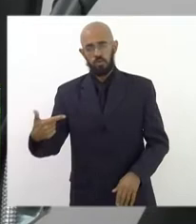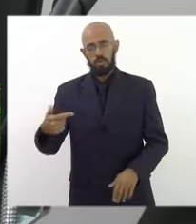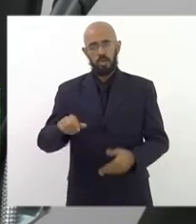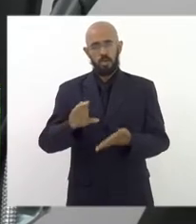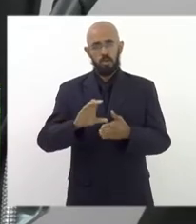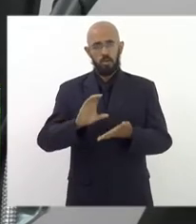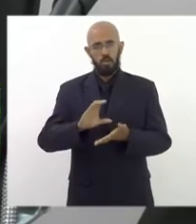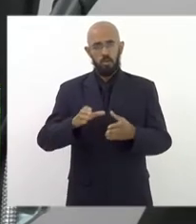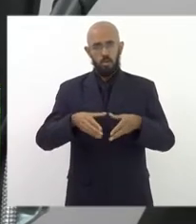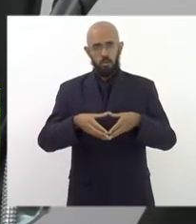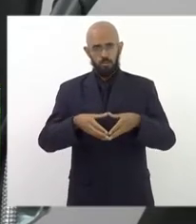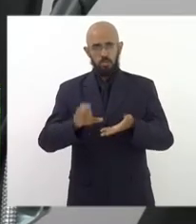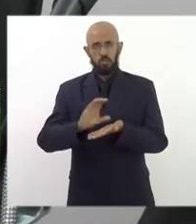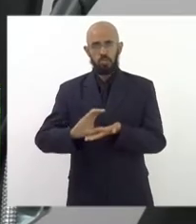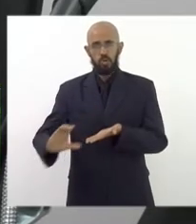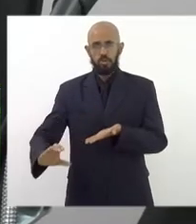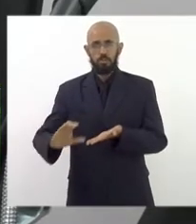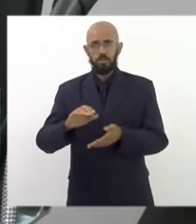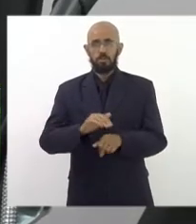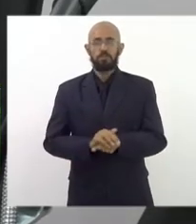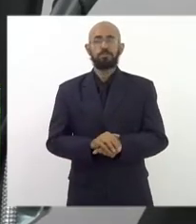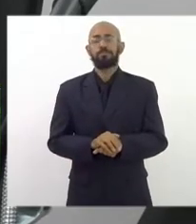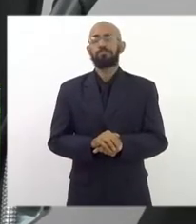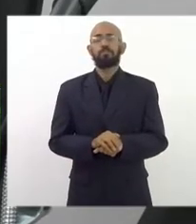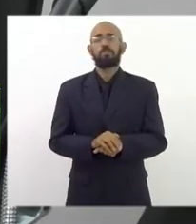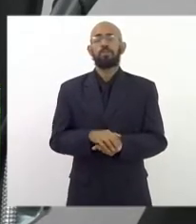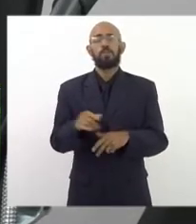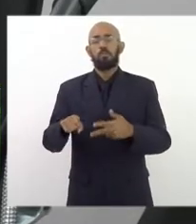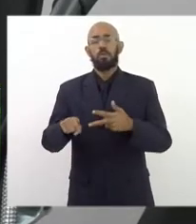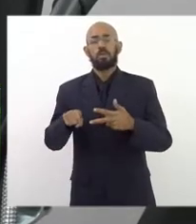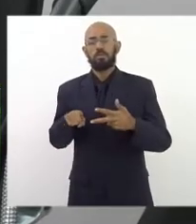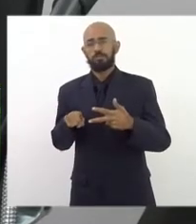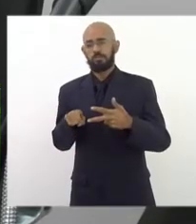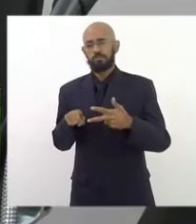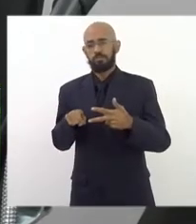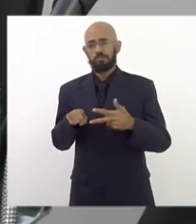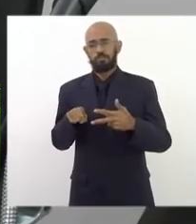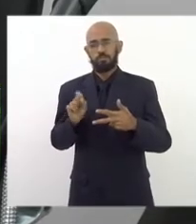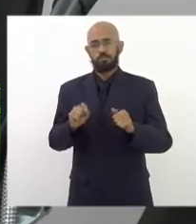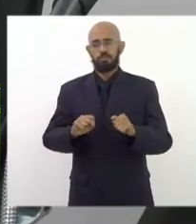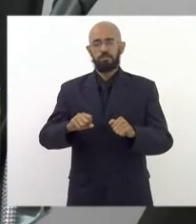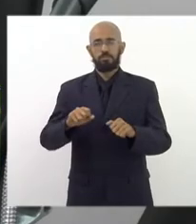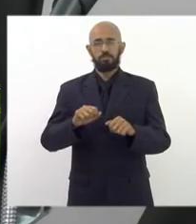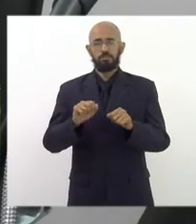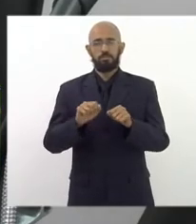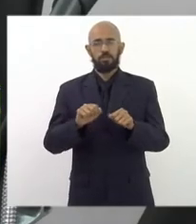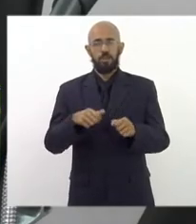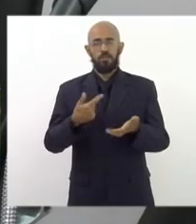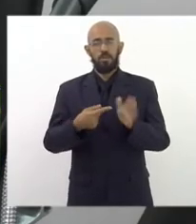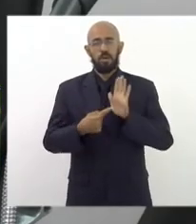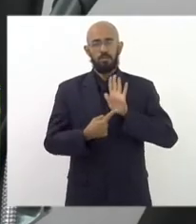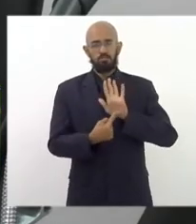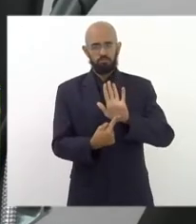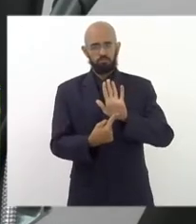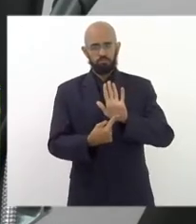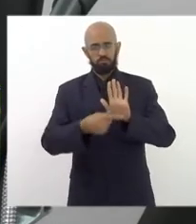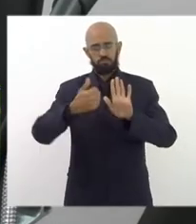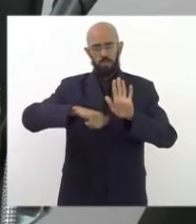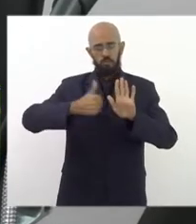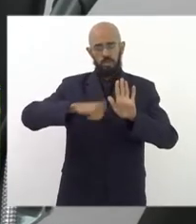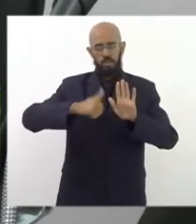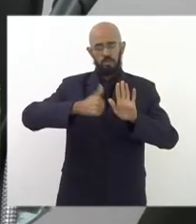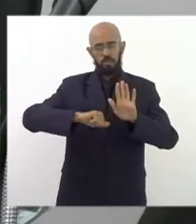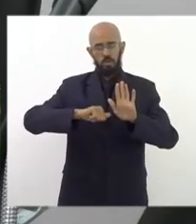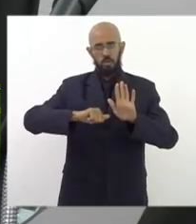né, em que o Poder Executivo fará a demonstração e avaliação